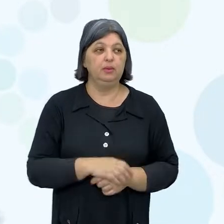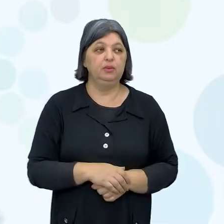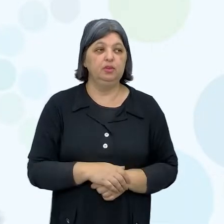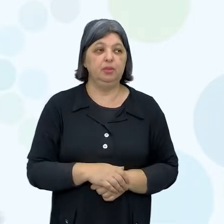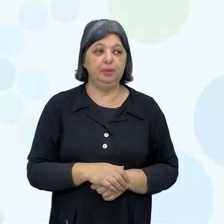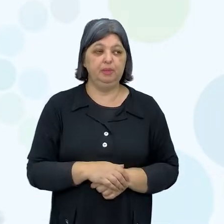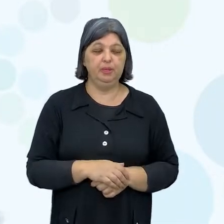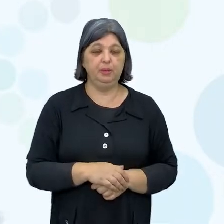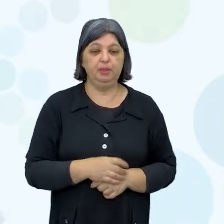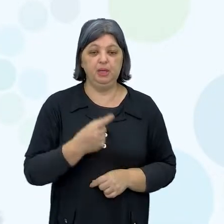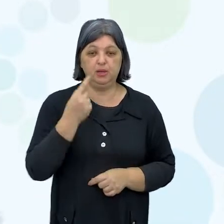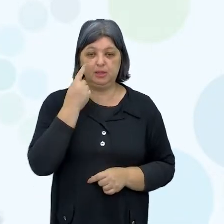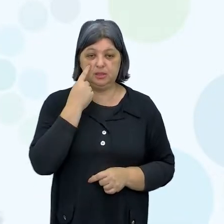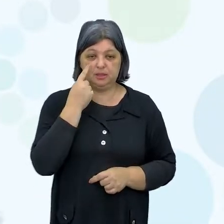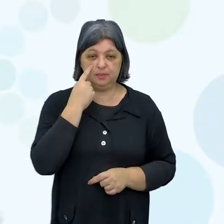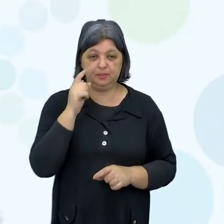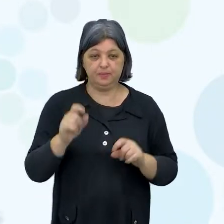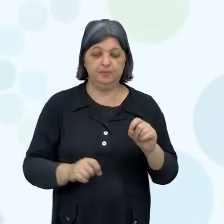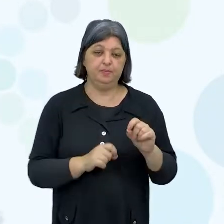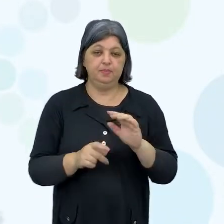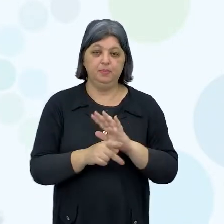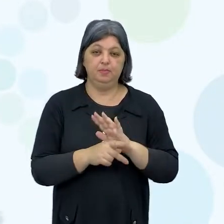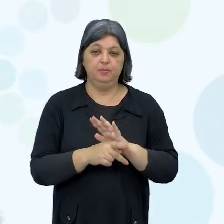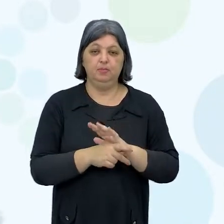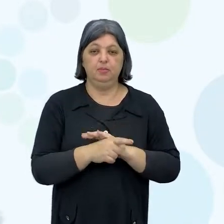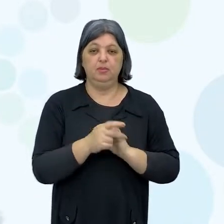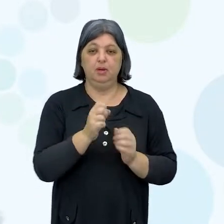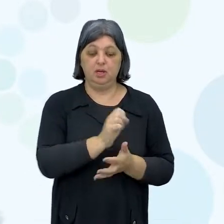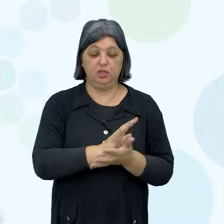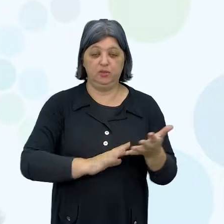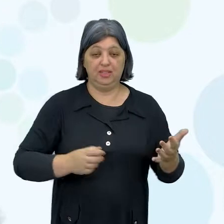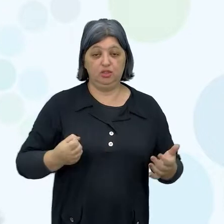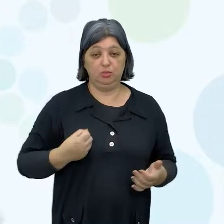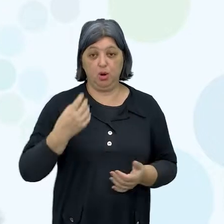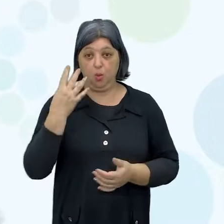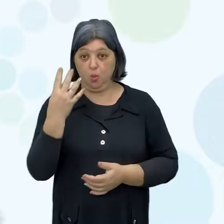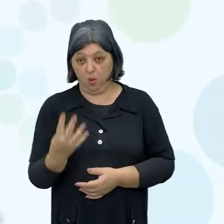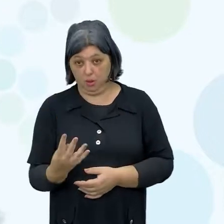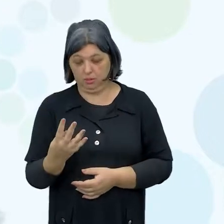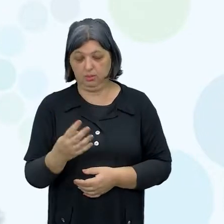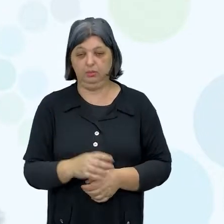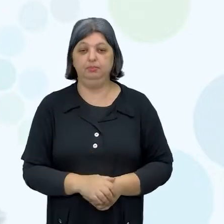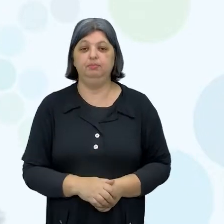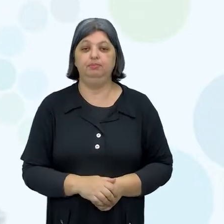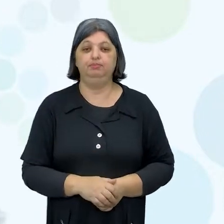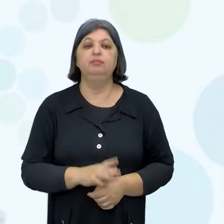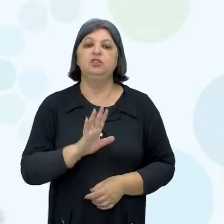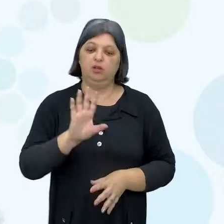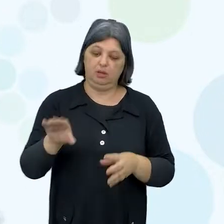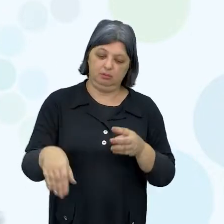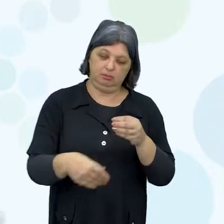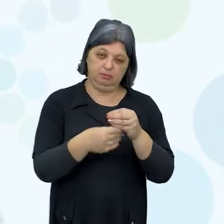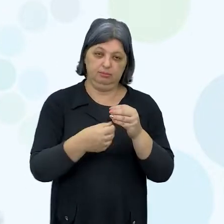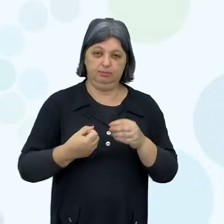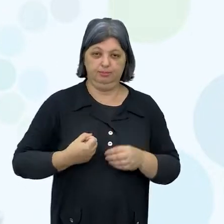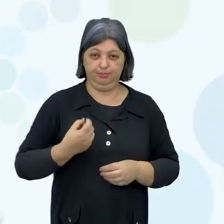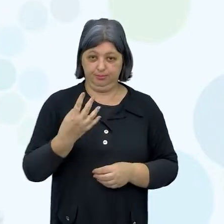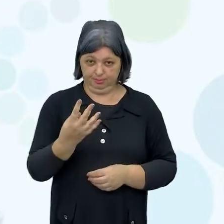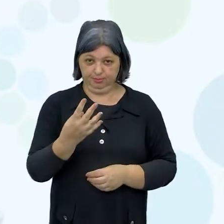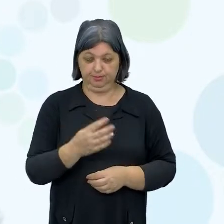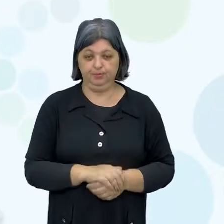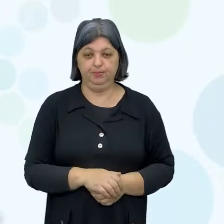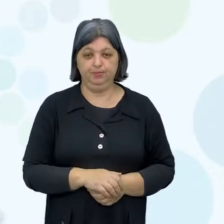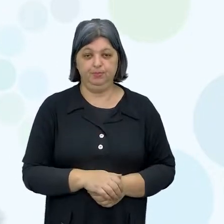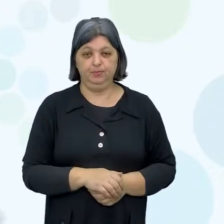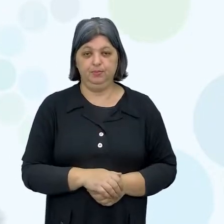de todos. O componente número 4, nós já estamos na atividade integrada número 4, às vésperas